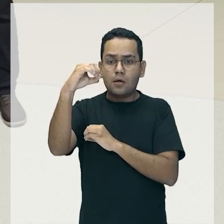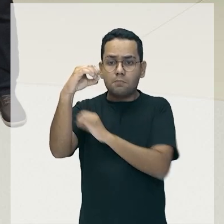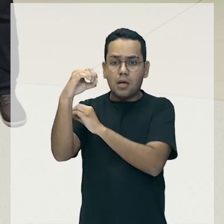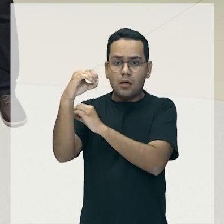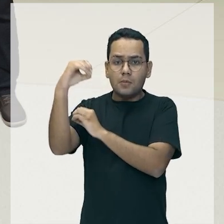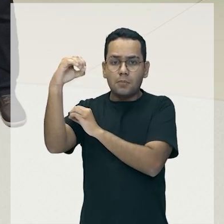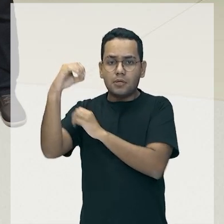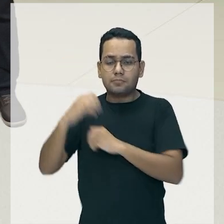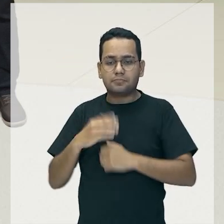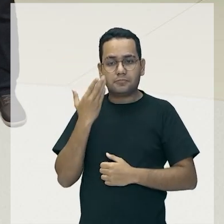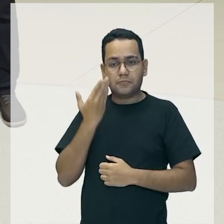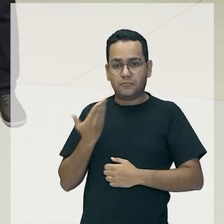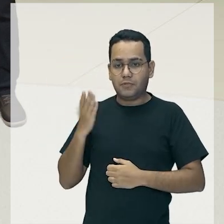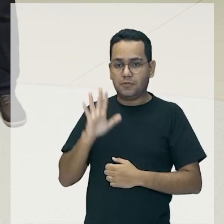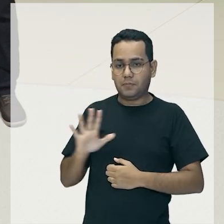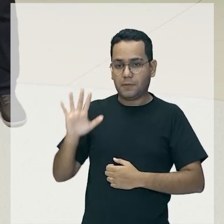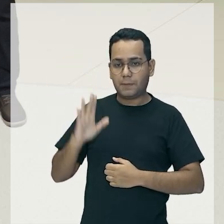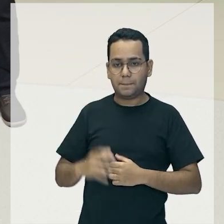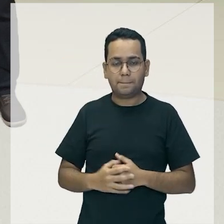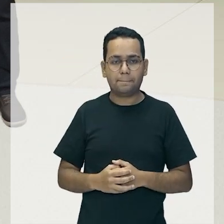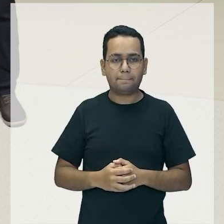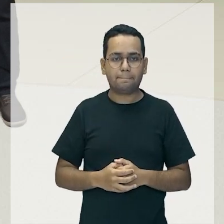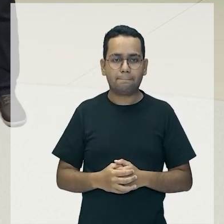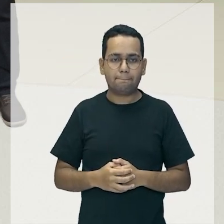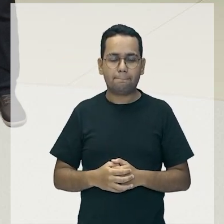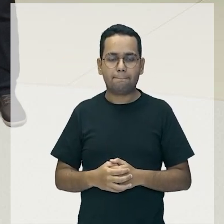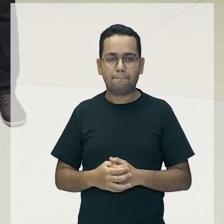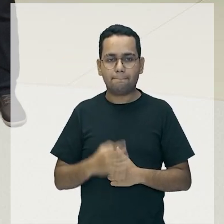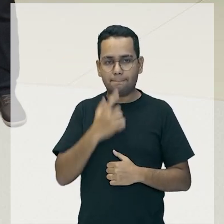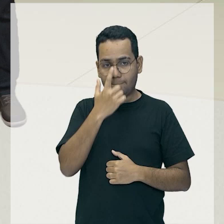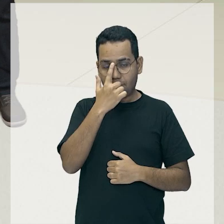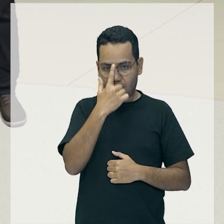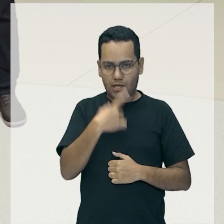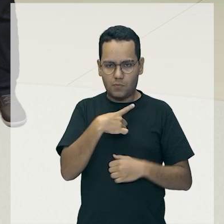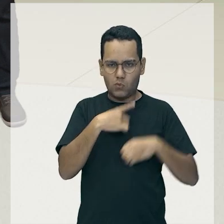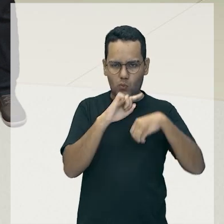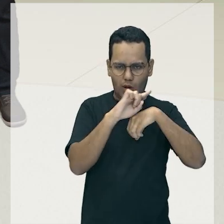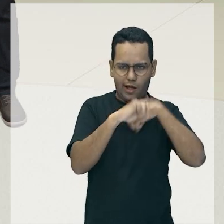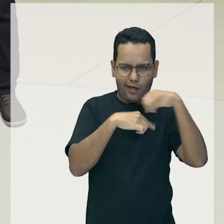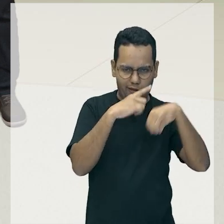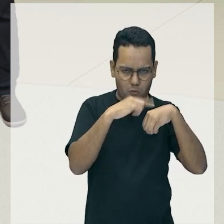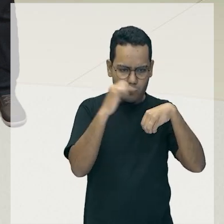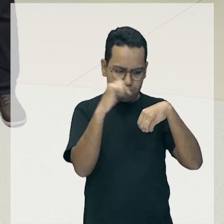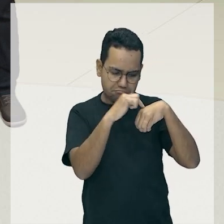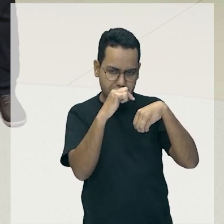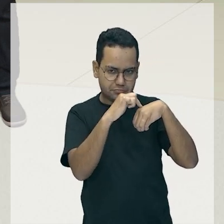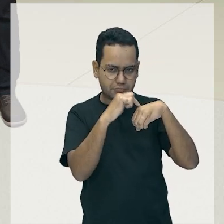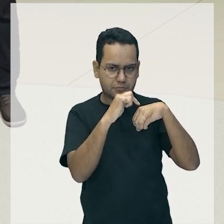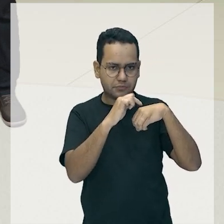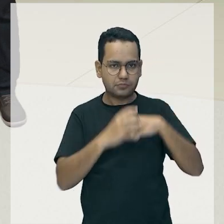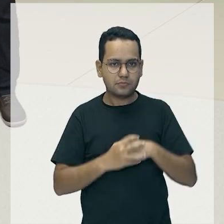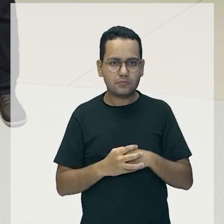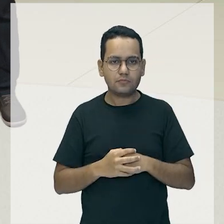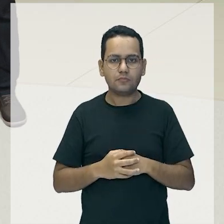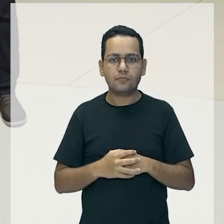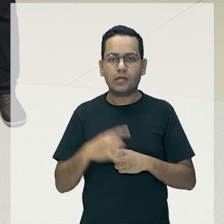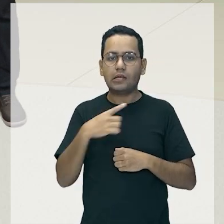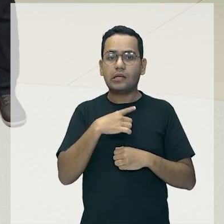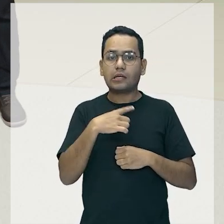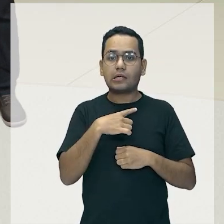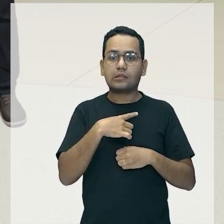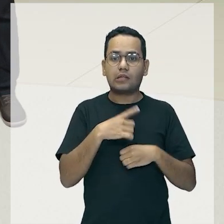exemplo, no quadro aqui ao meu lado, que nós temos um átomo ali, tá? Esse átomo, ele vai receber uma colisão